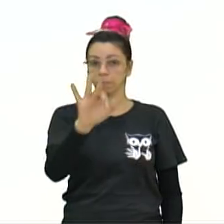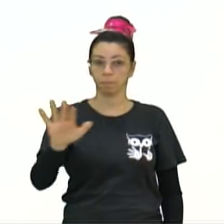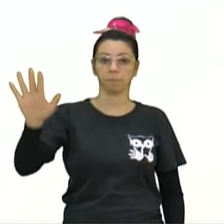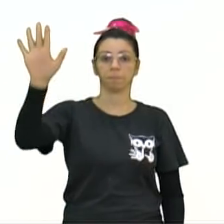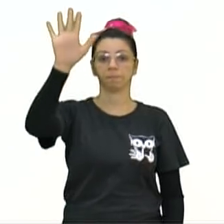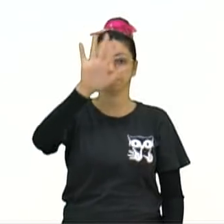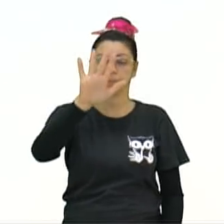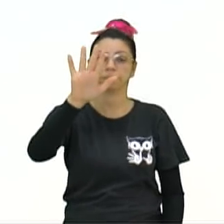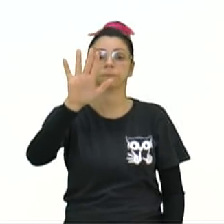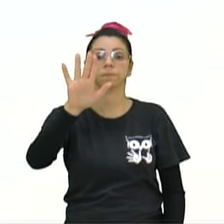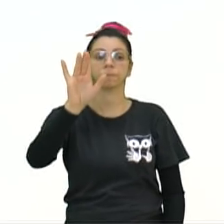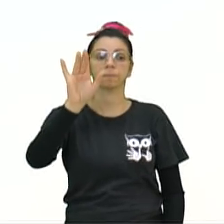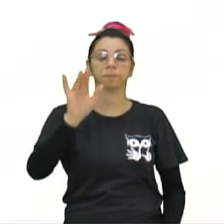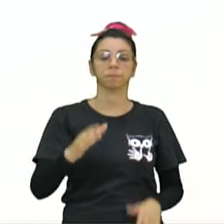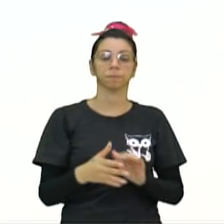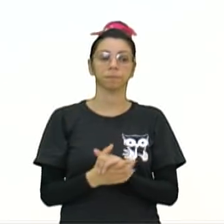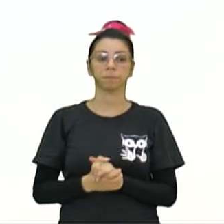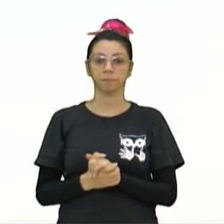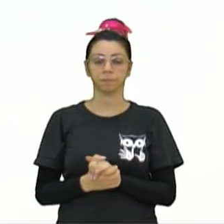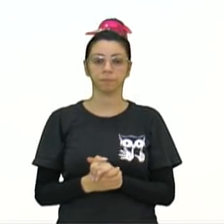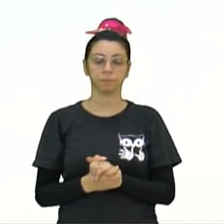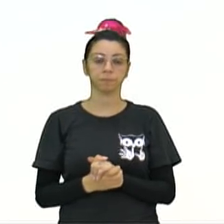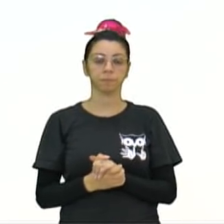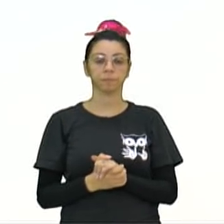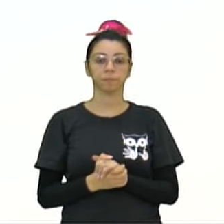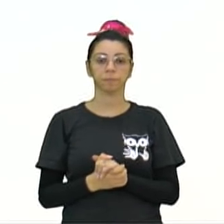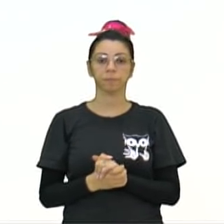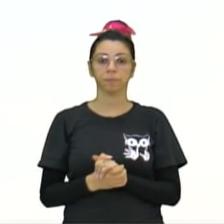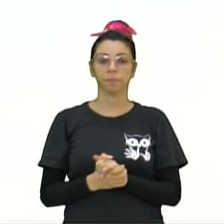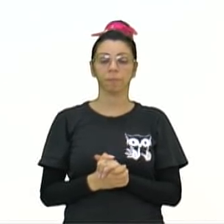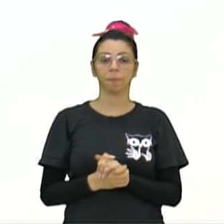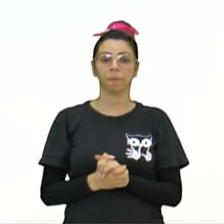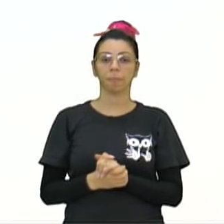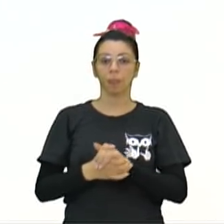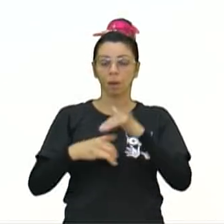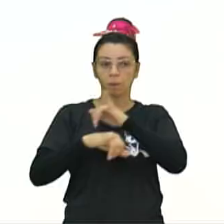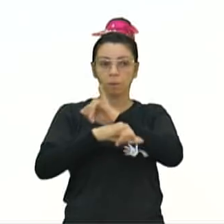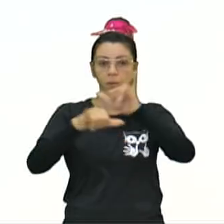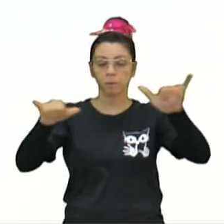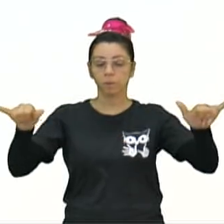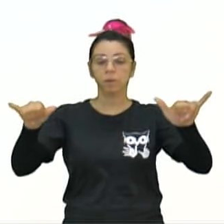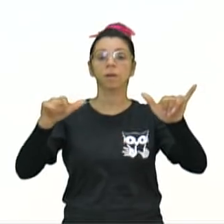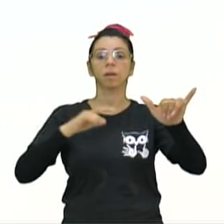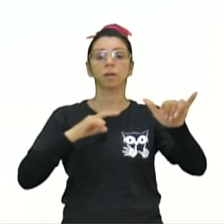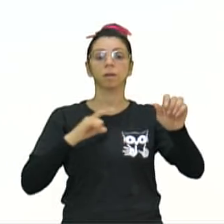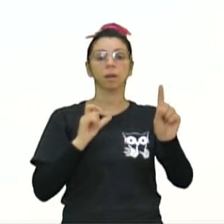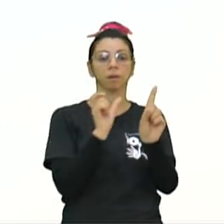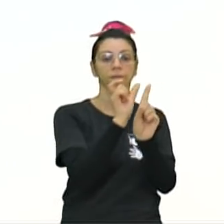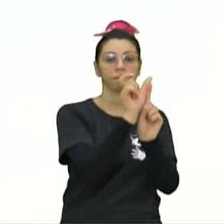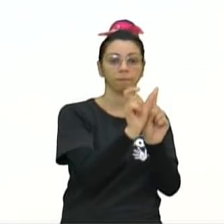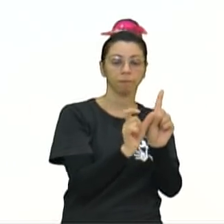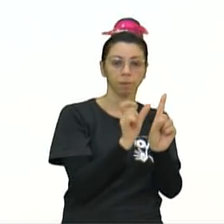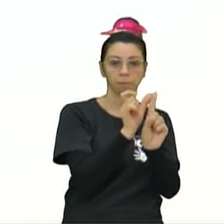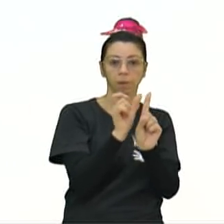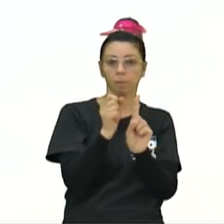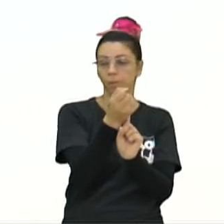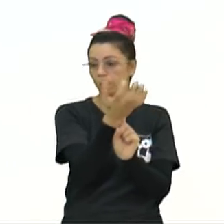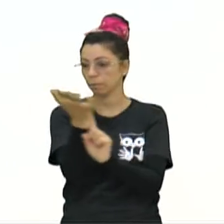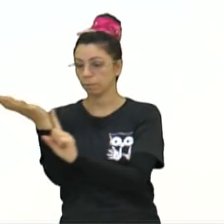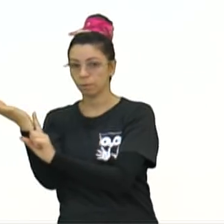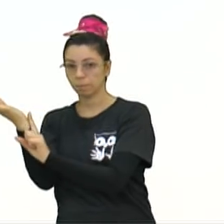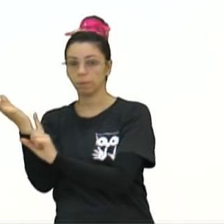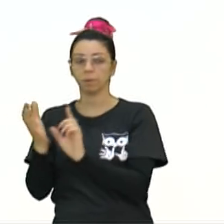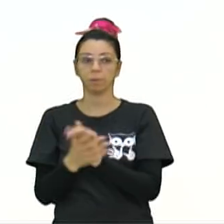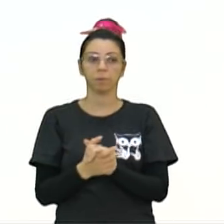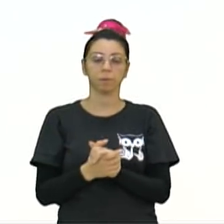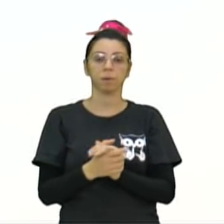tem aqui uma espécie de anúncio publicitário, né? Que contém discurso verbal e não verbal, né? Diga não ao cyberbullying,